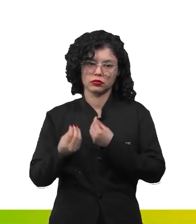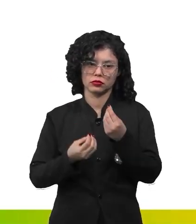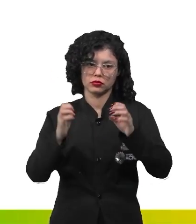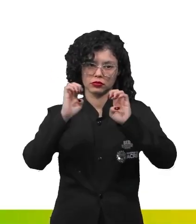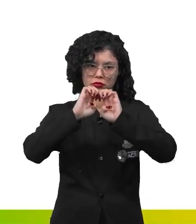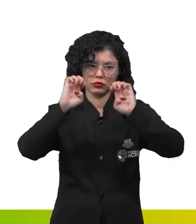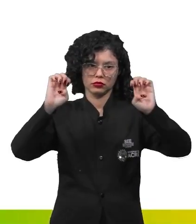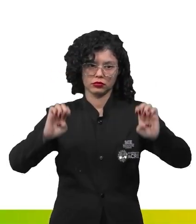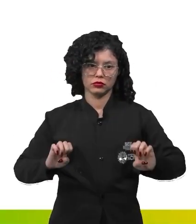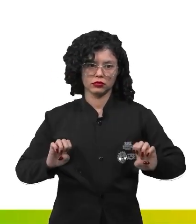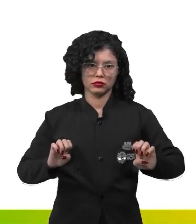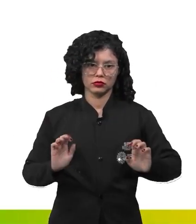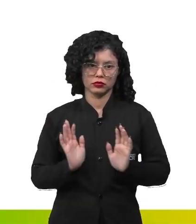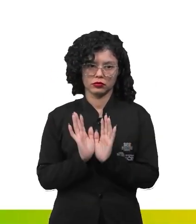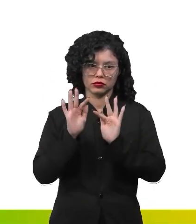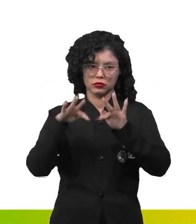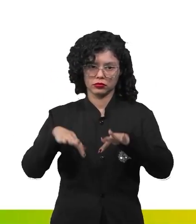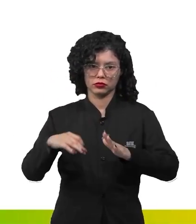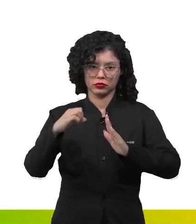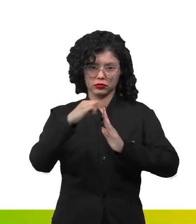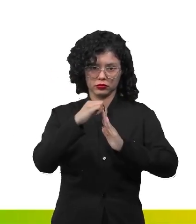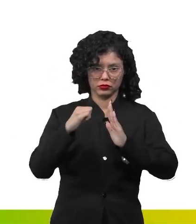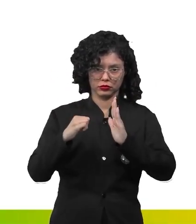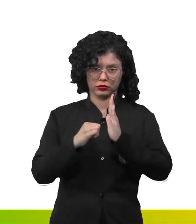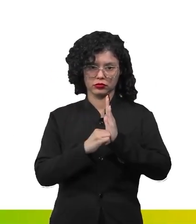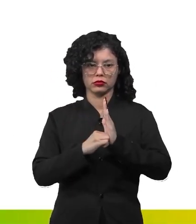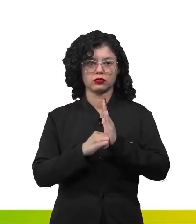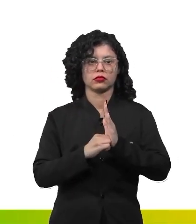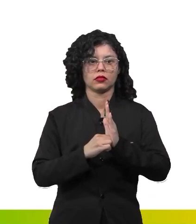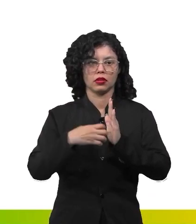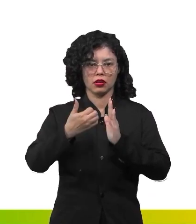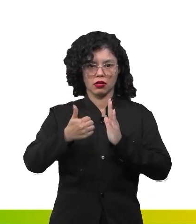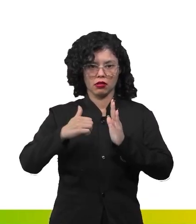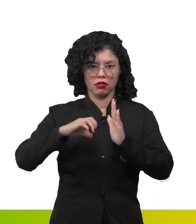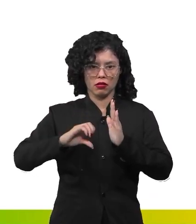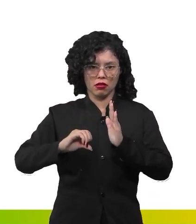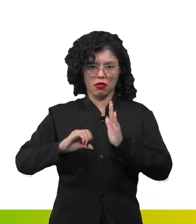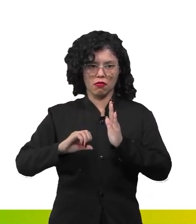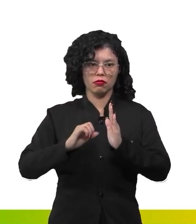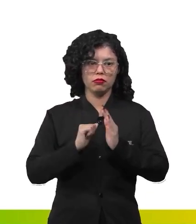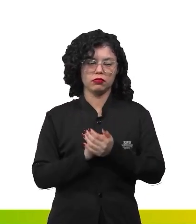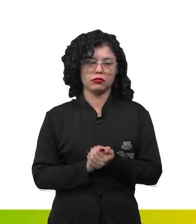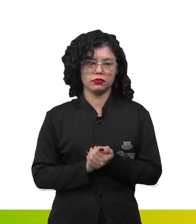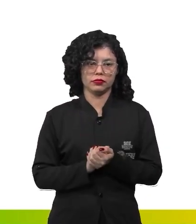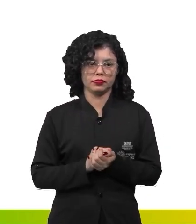a sociologia estava estruturada. Final do século XIX,